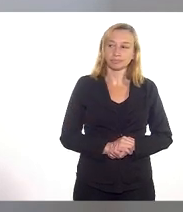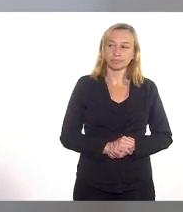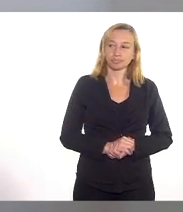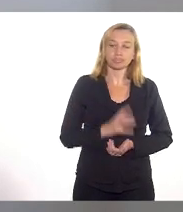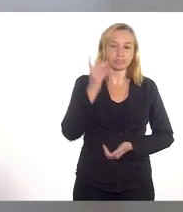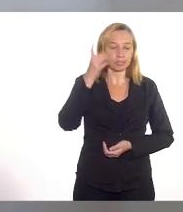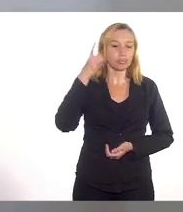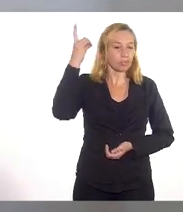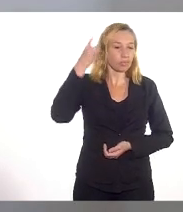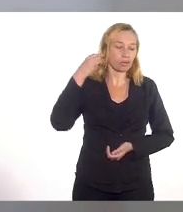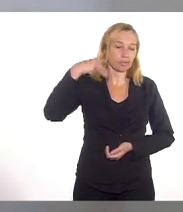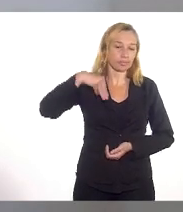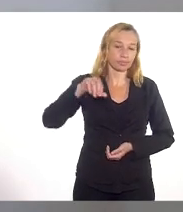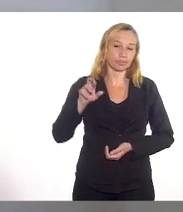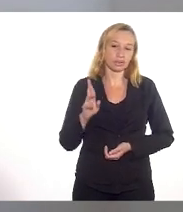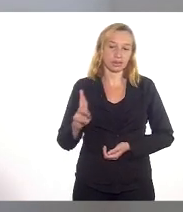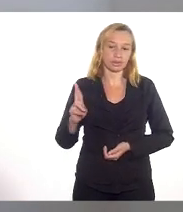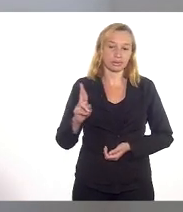Deputado Marcos Miller.